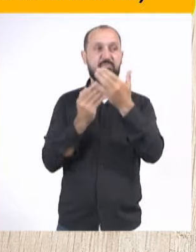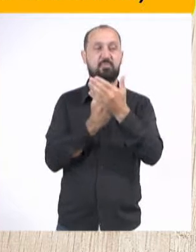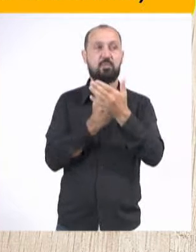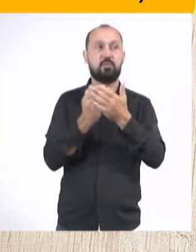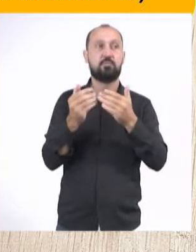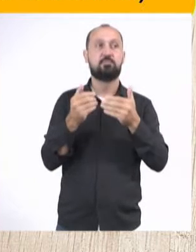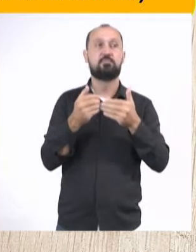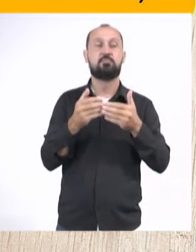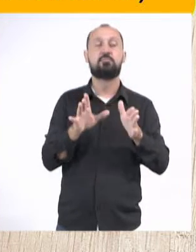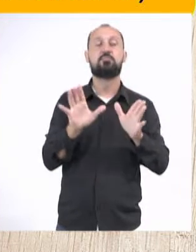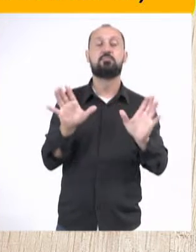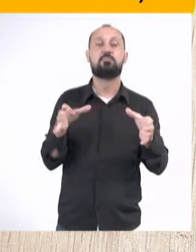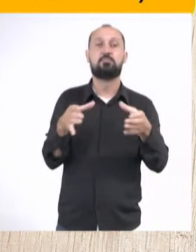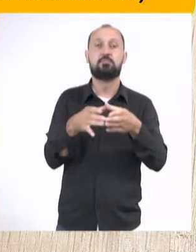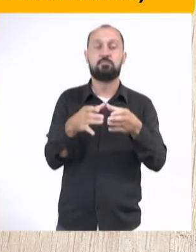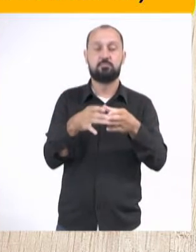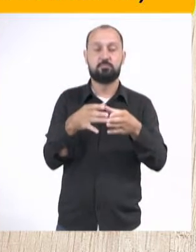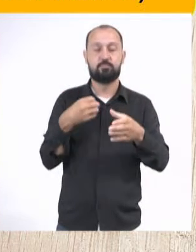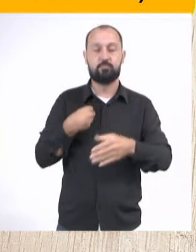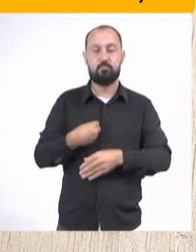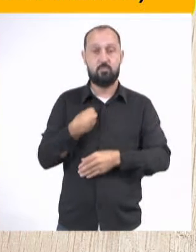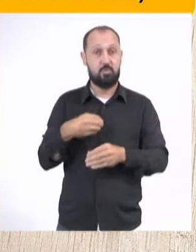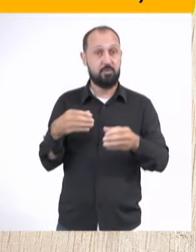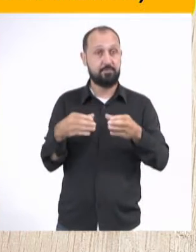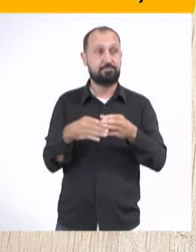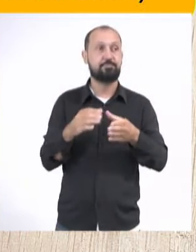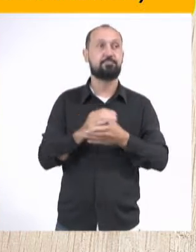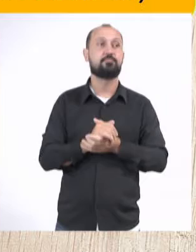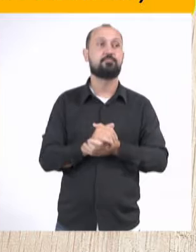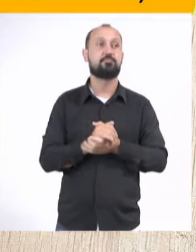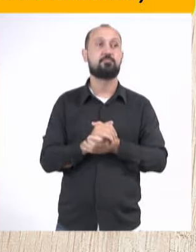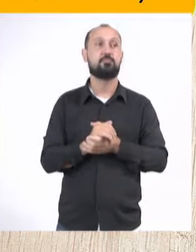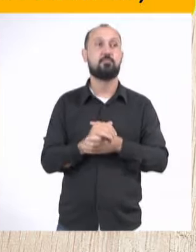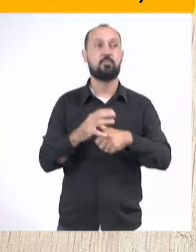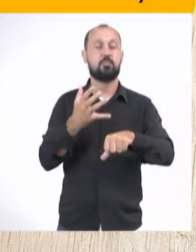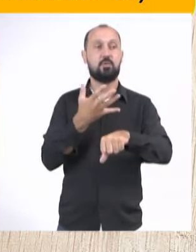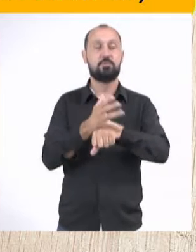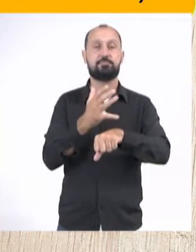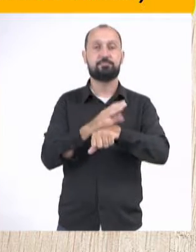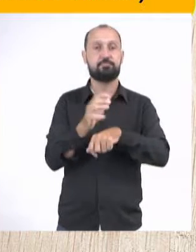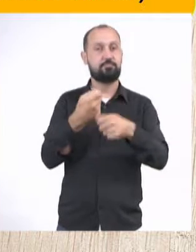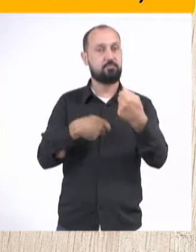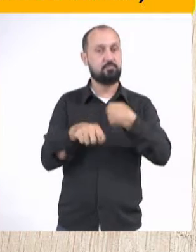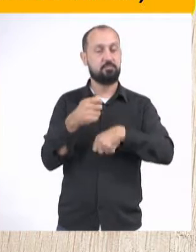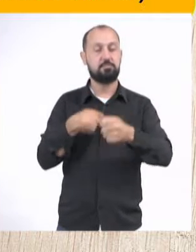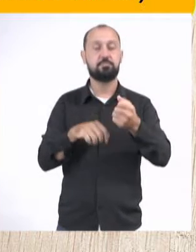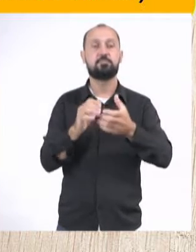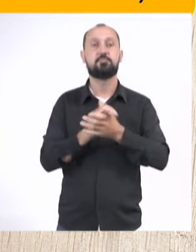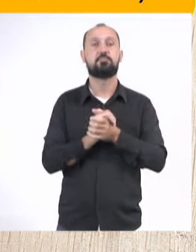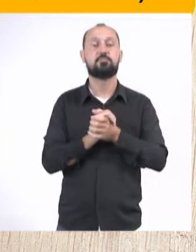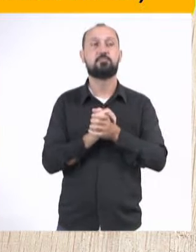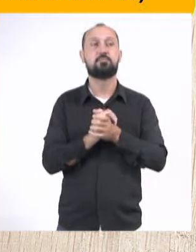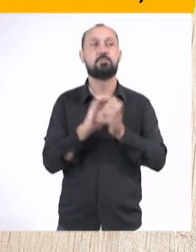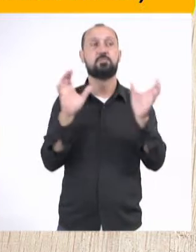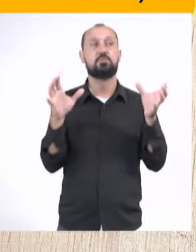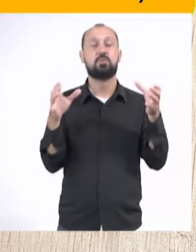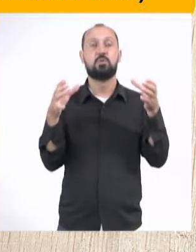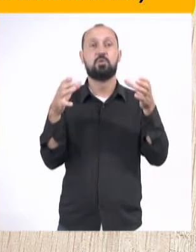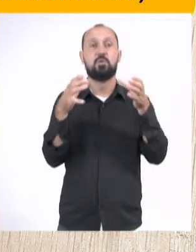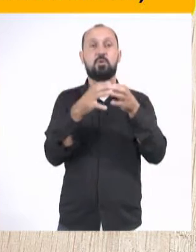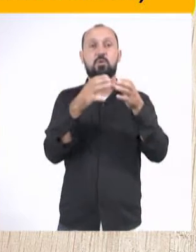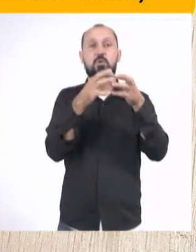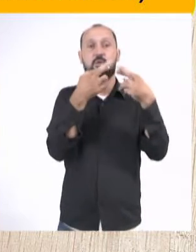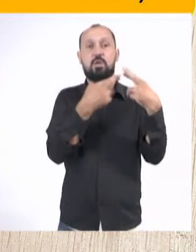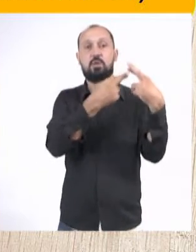de uma nova estagiária para fazer parte da nossa equipe e um estagiário de administração. Então, é essa equipe que